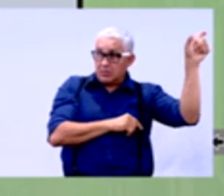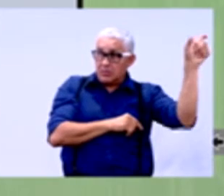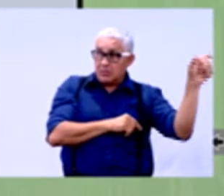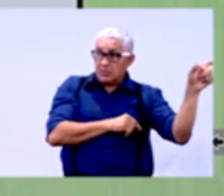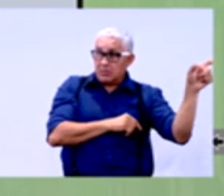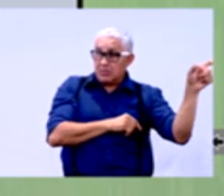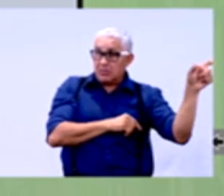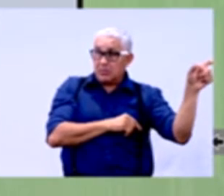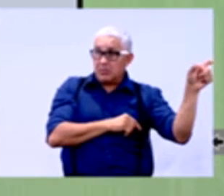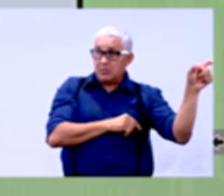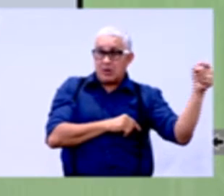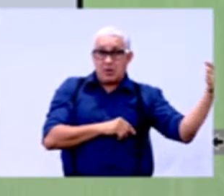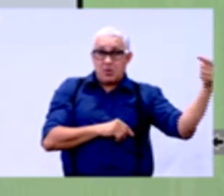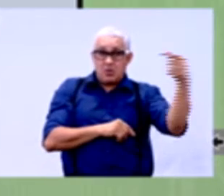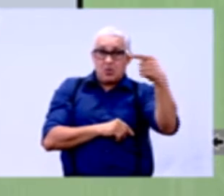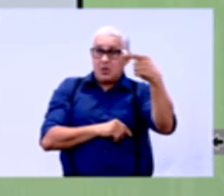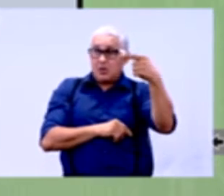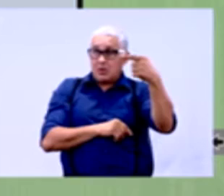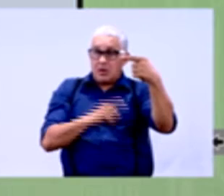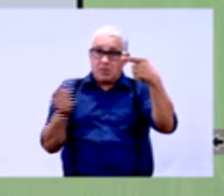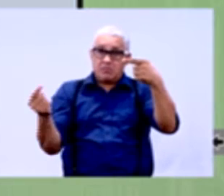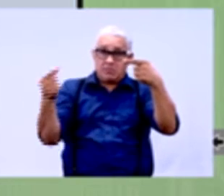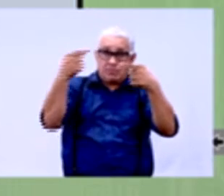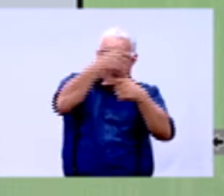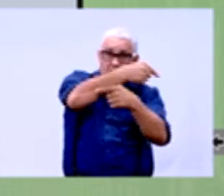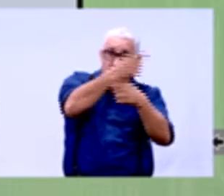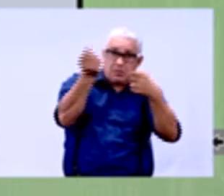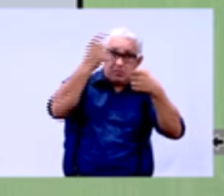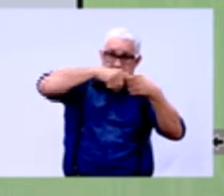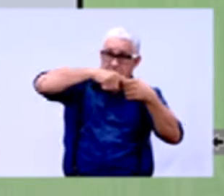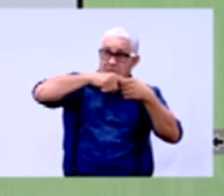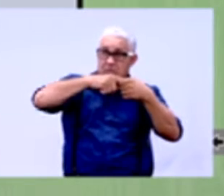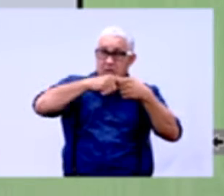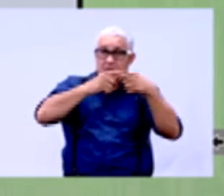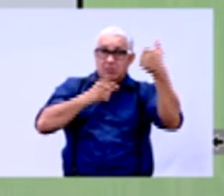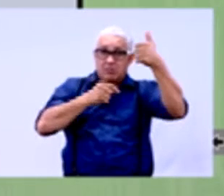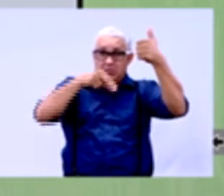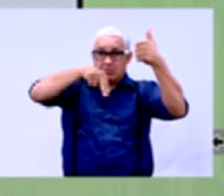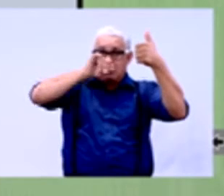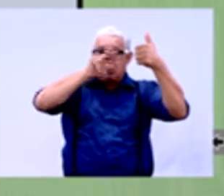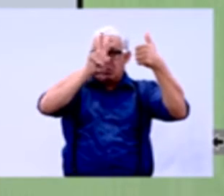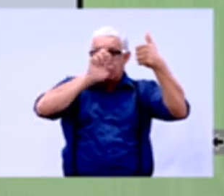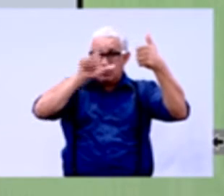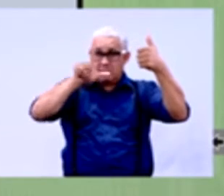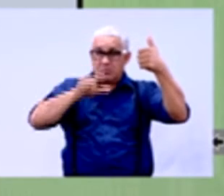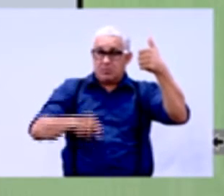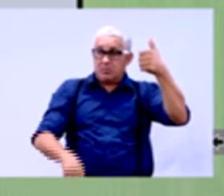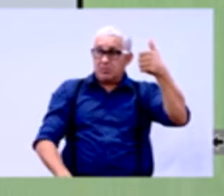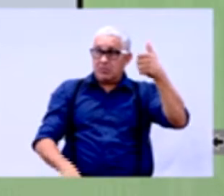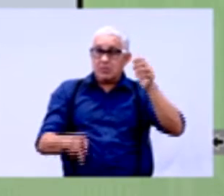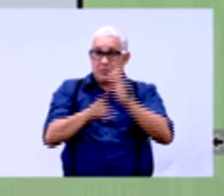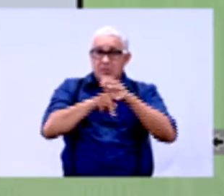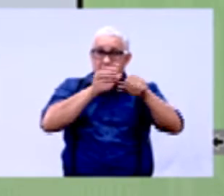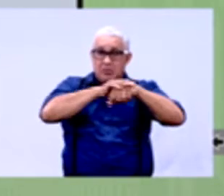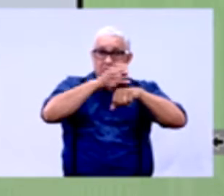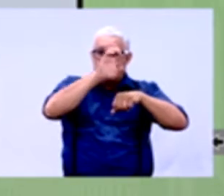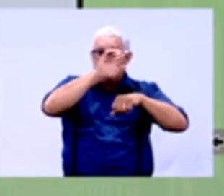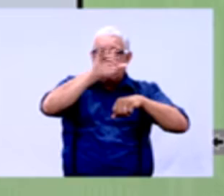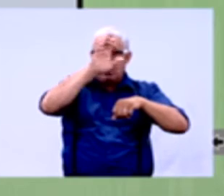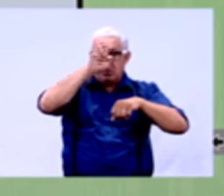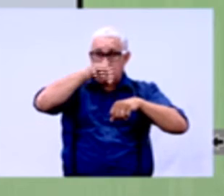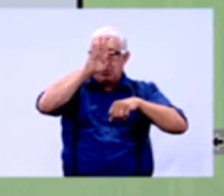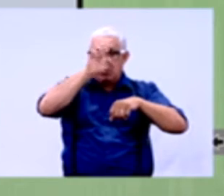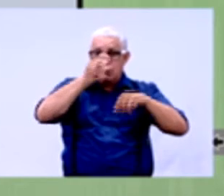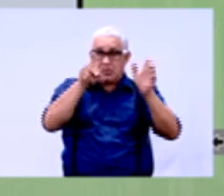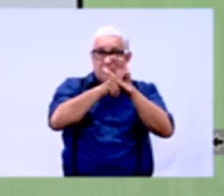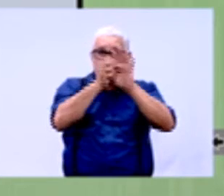a ida quanto a volta no primeiro nível aqui de ação, que é do cliente para a aplicação,